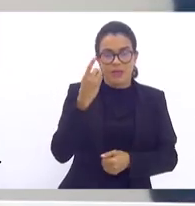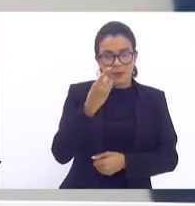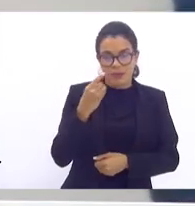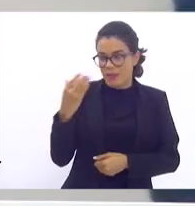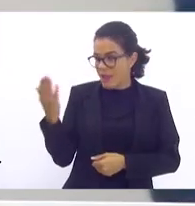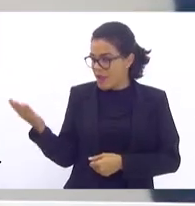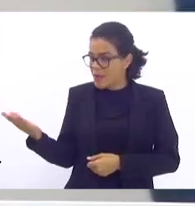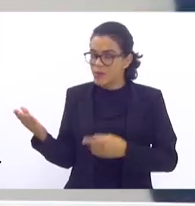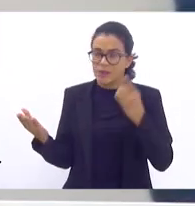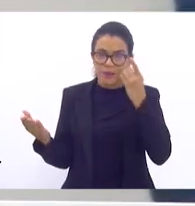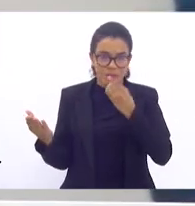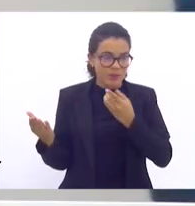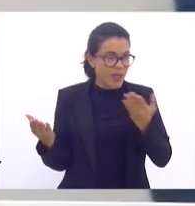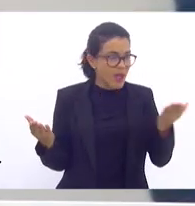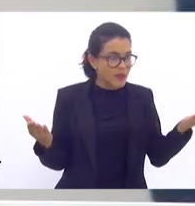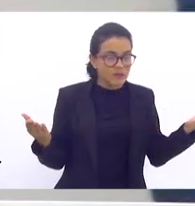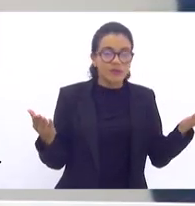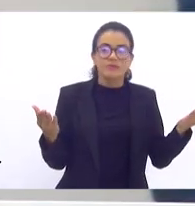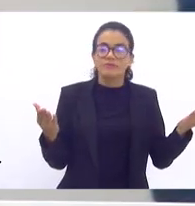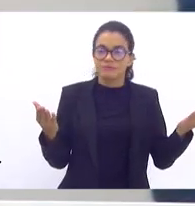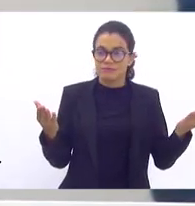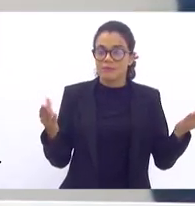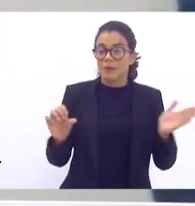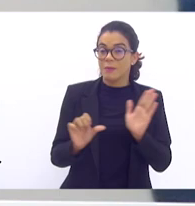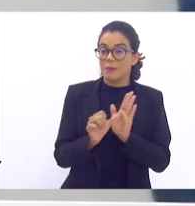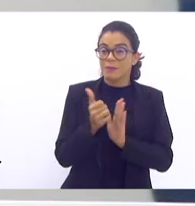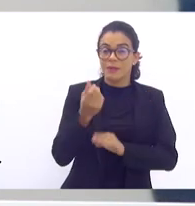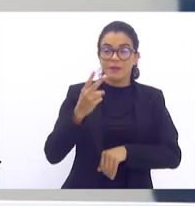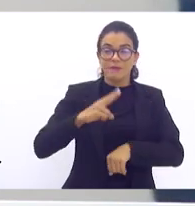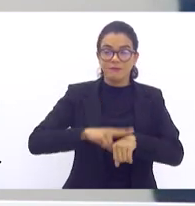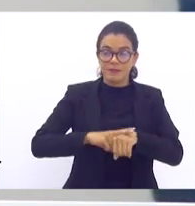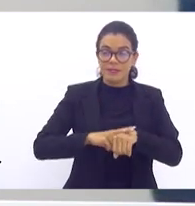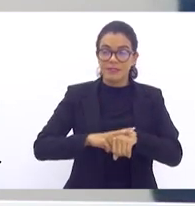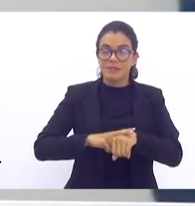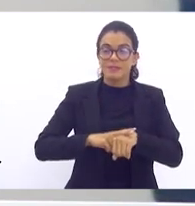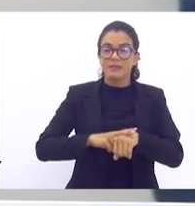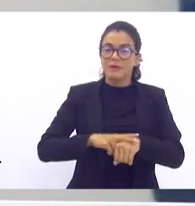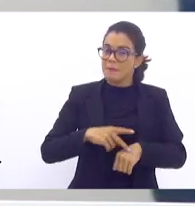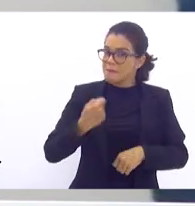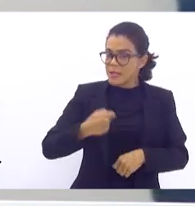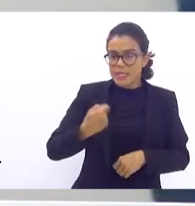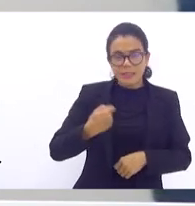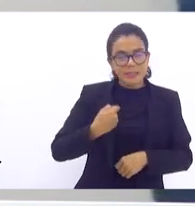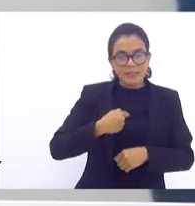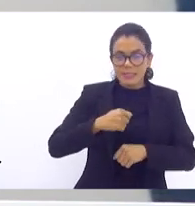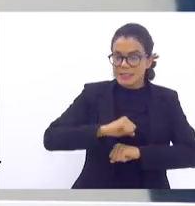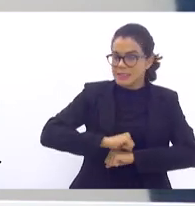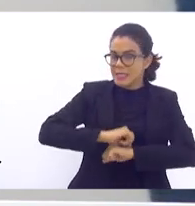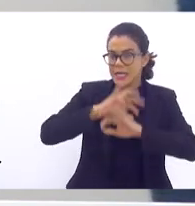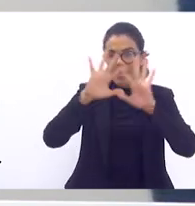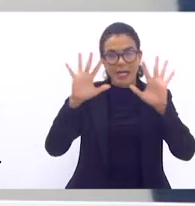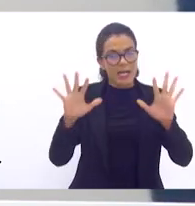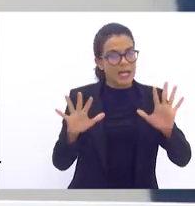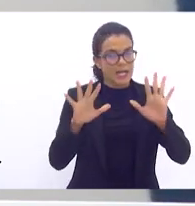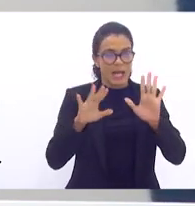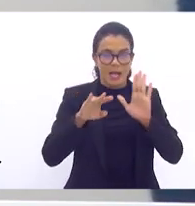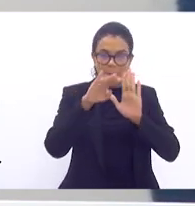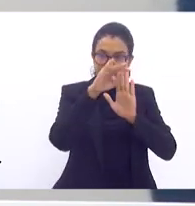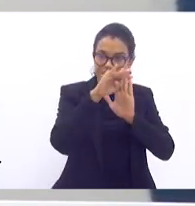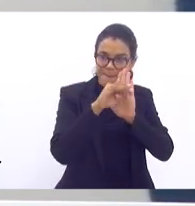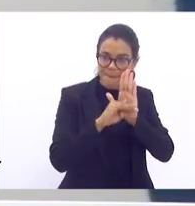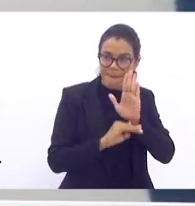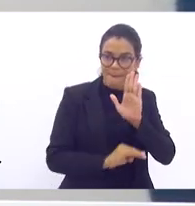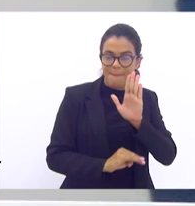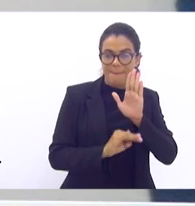deputado do apoio Deputado antes Morais pela primeira vez vai vai ter que vir no orçamento aberto isso aí para que